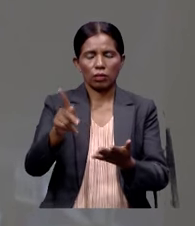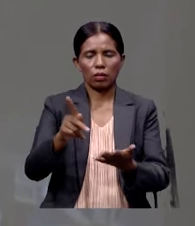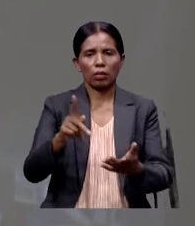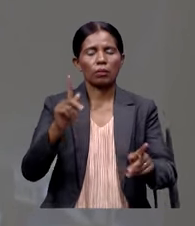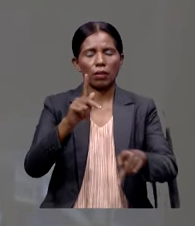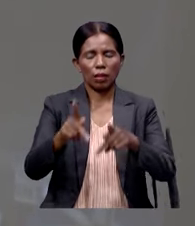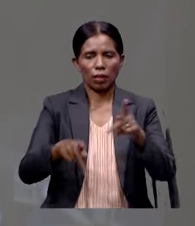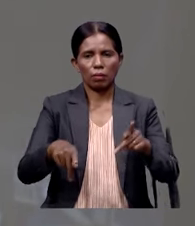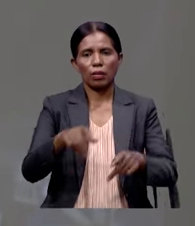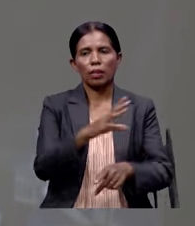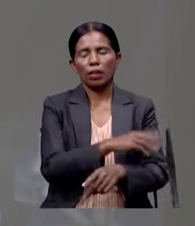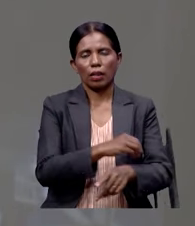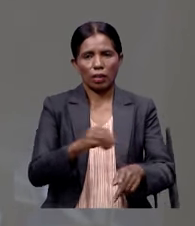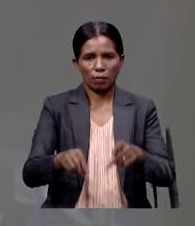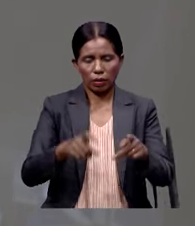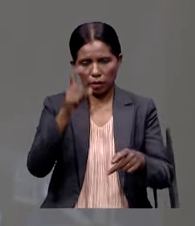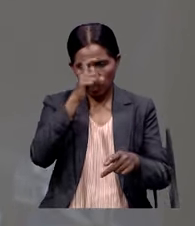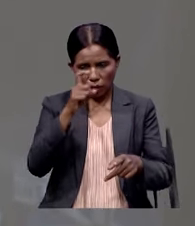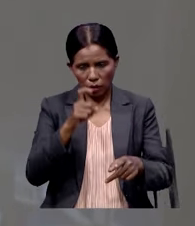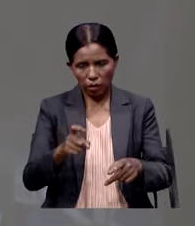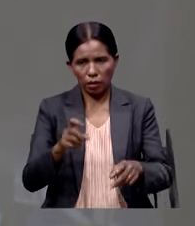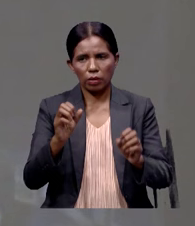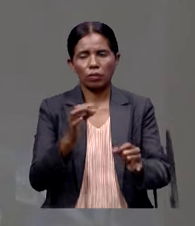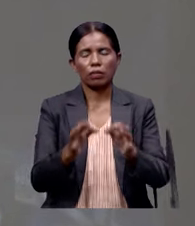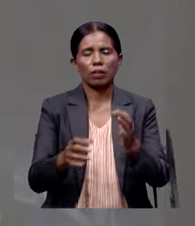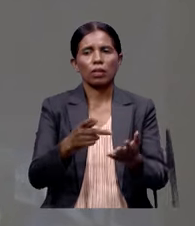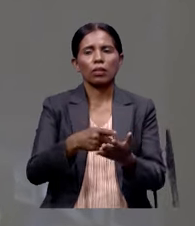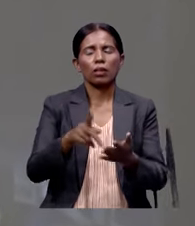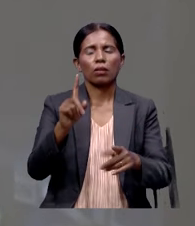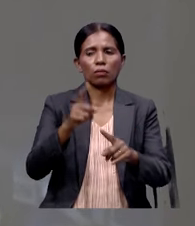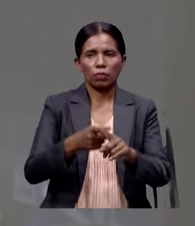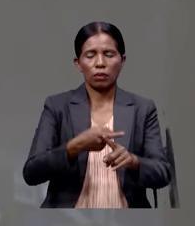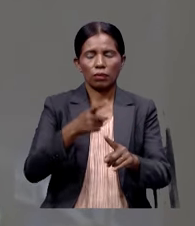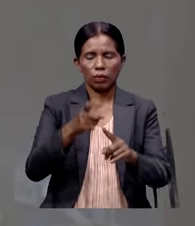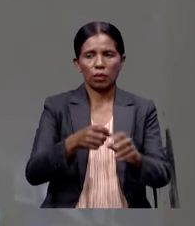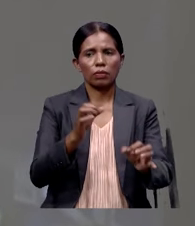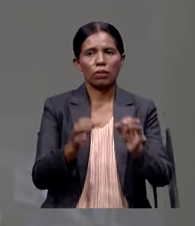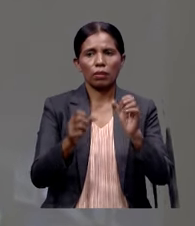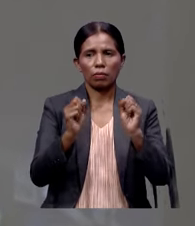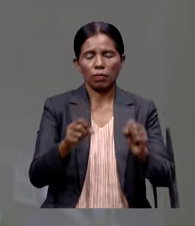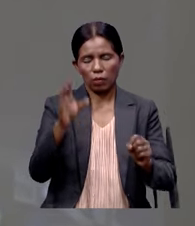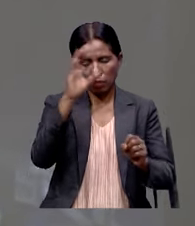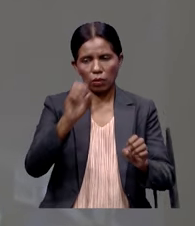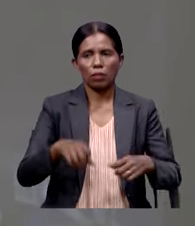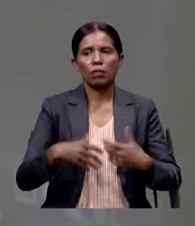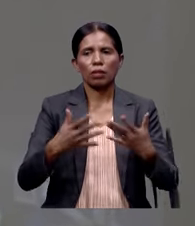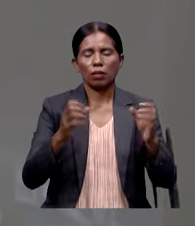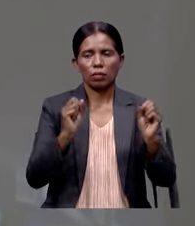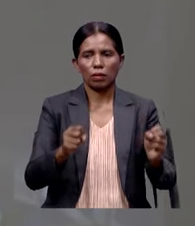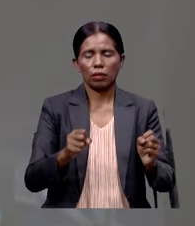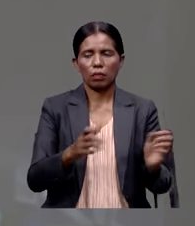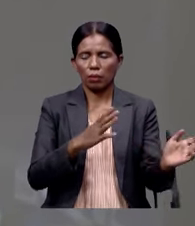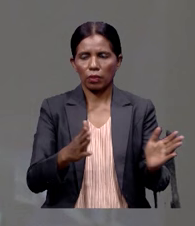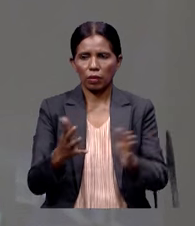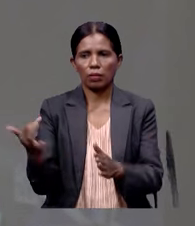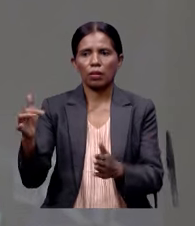ki dozo sirania se bele kare kalo pagamento ni kada fulan-fulan o se la bele bele mos buka meuzida atu bele sira prosesu sira